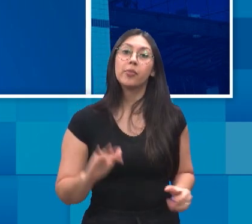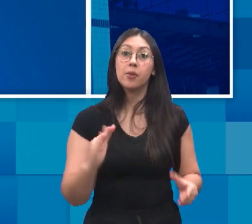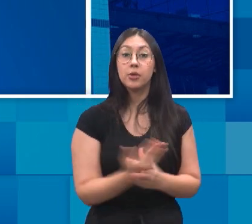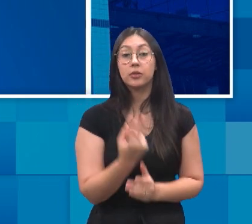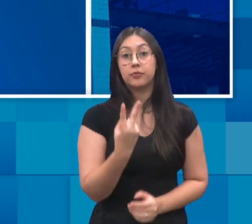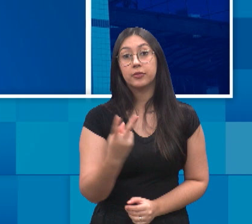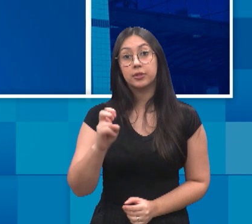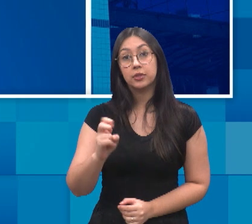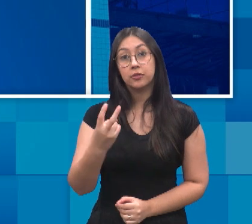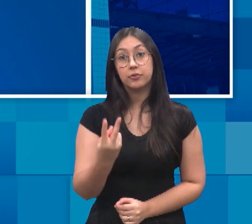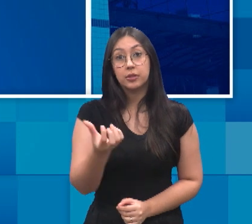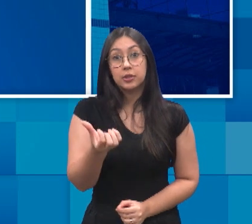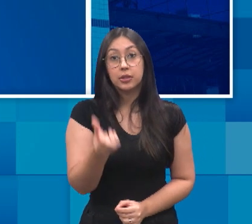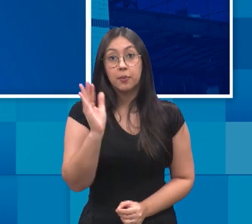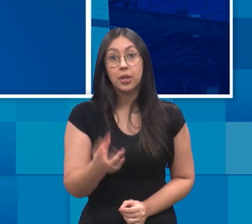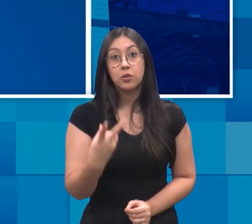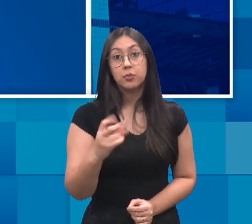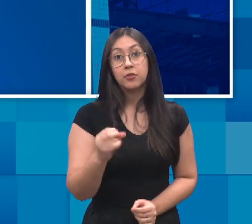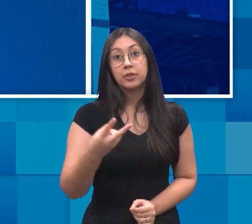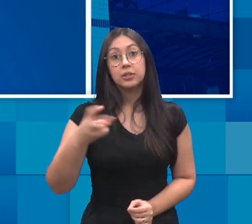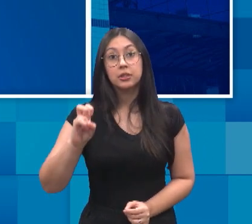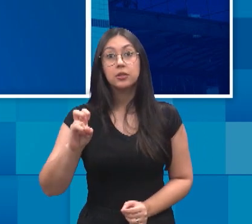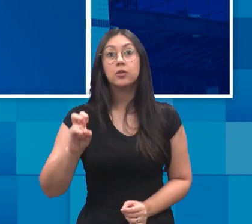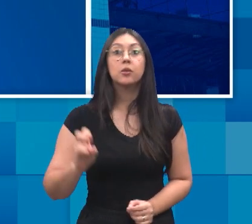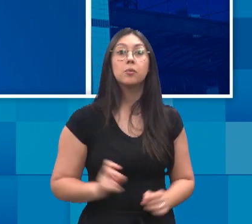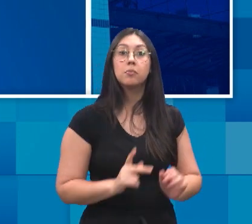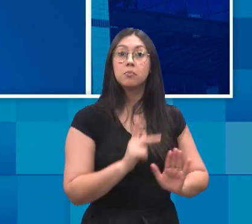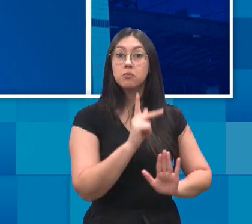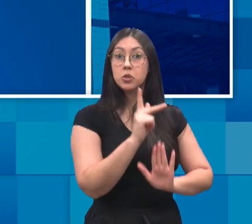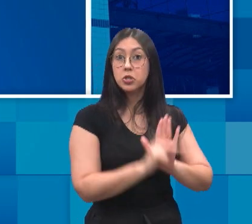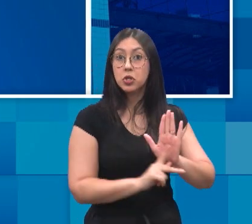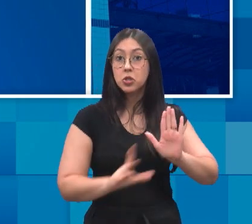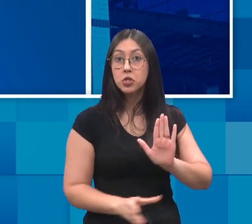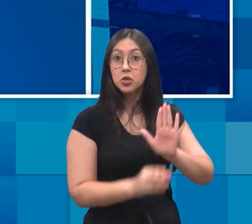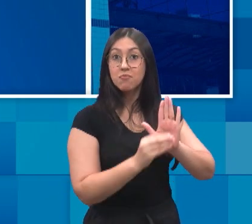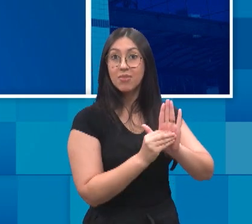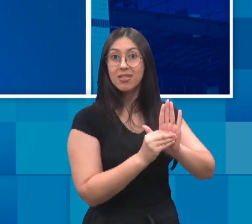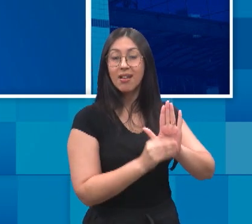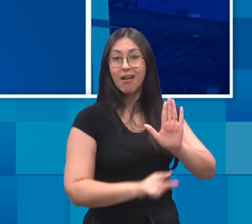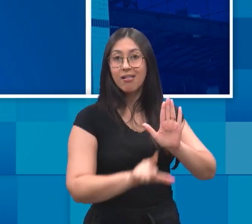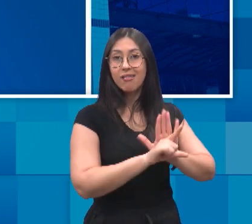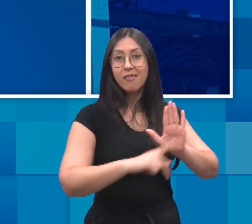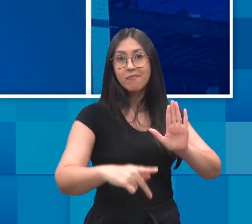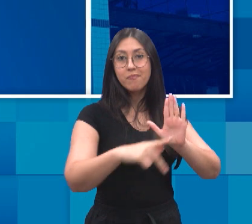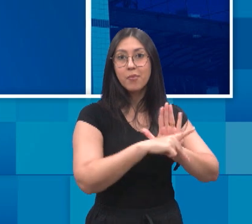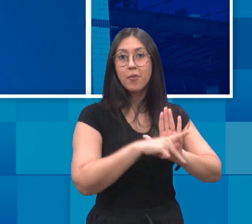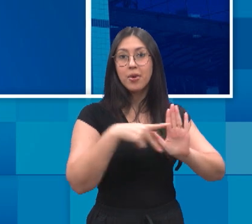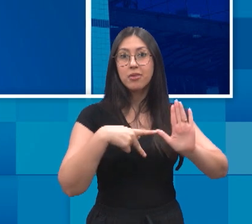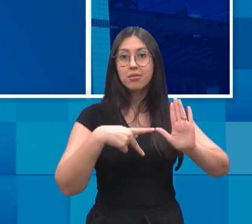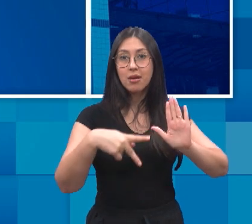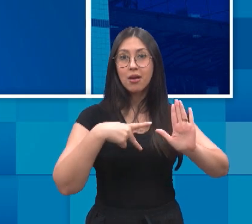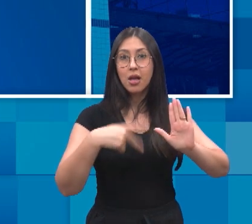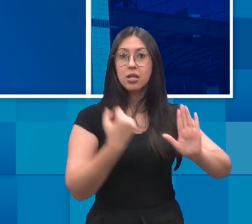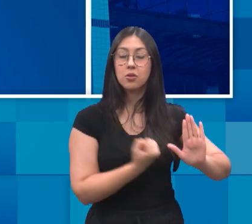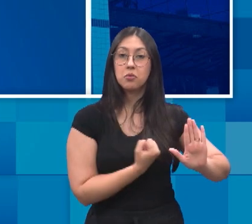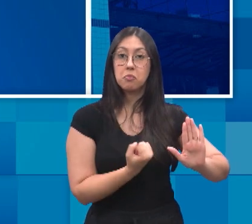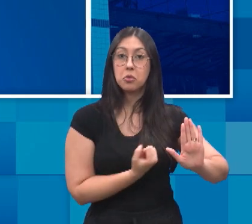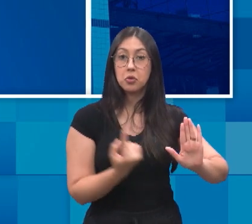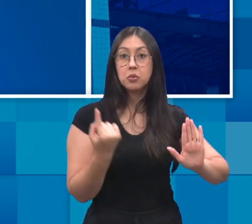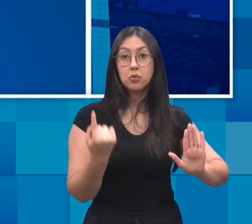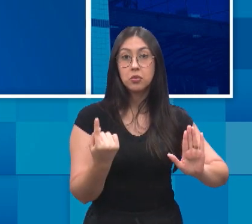2526/2025, projeto de emenda à Lei Orgânica, número 1, proposta de emenda à Lei Orgânica,